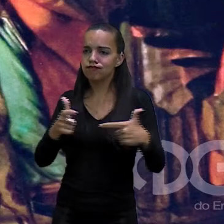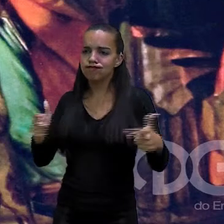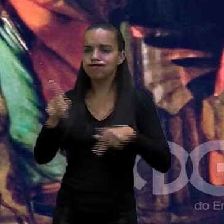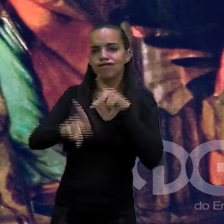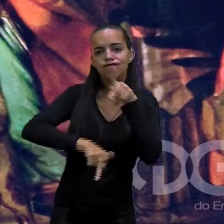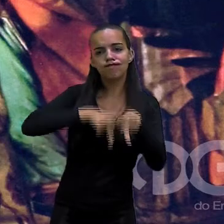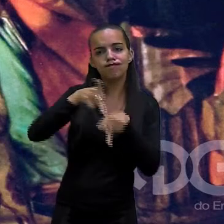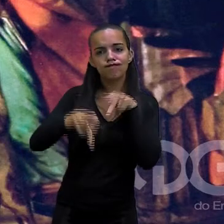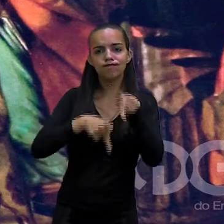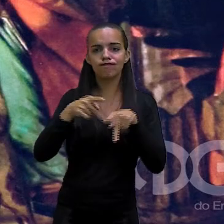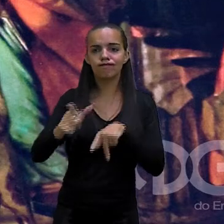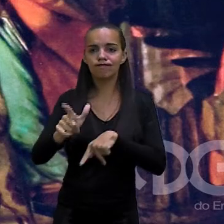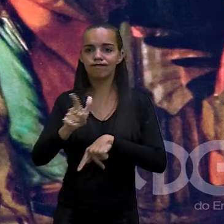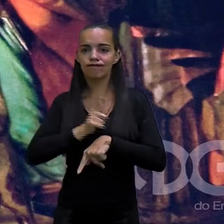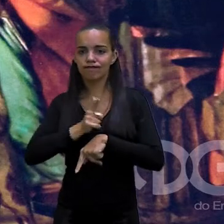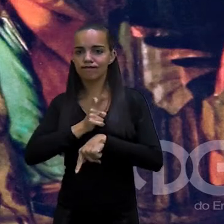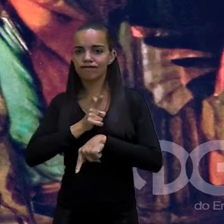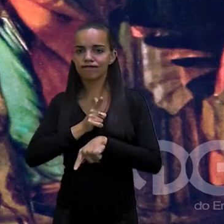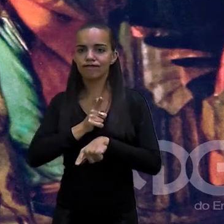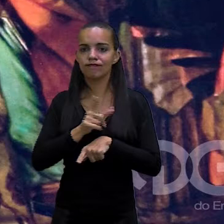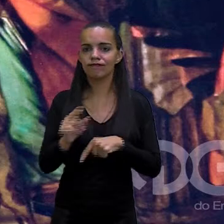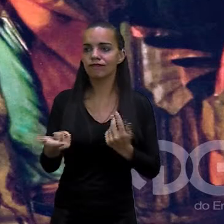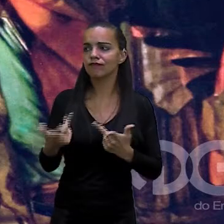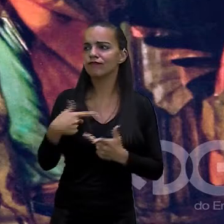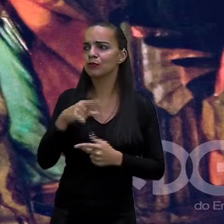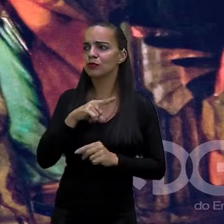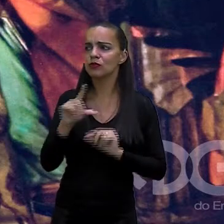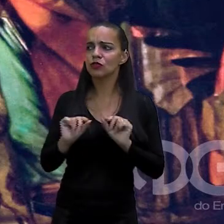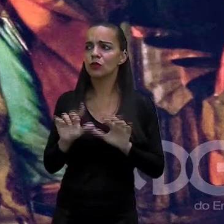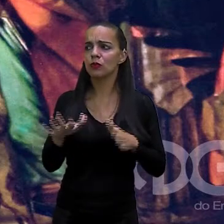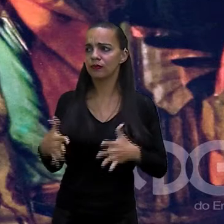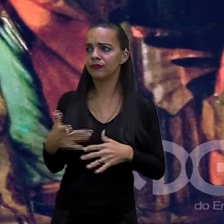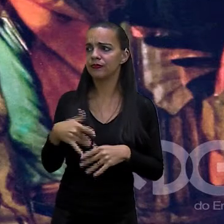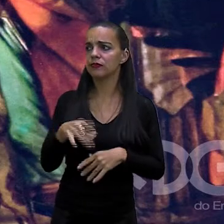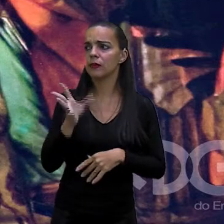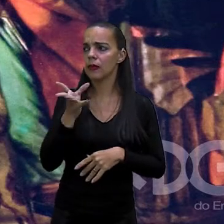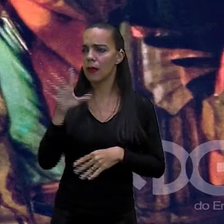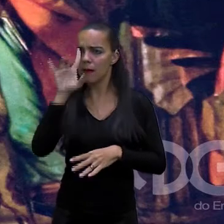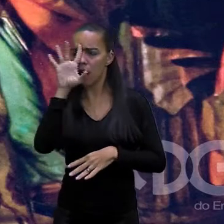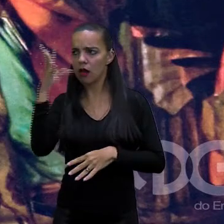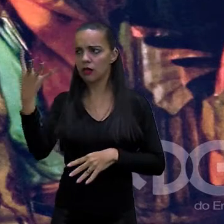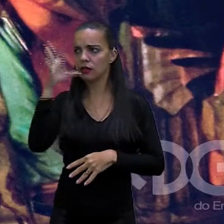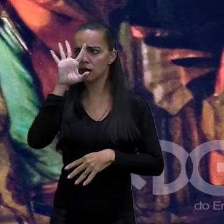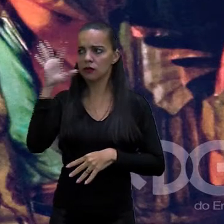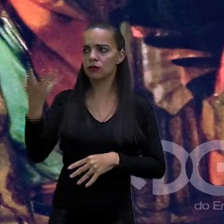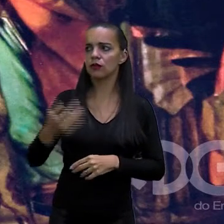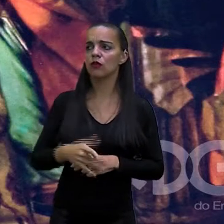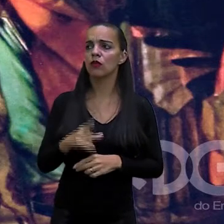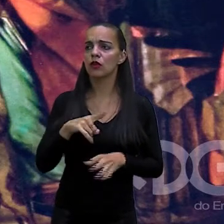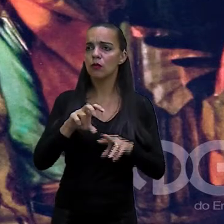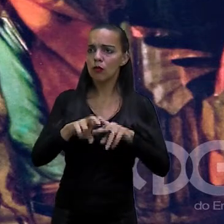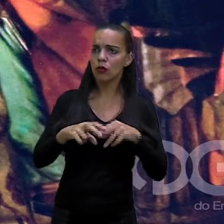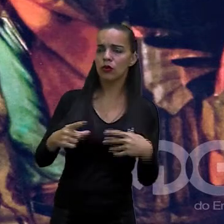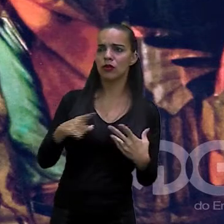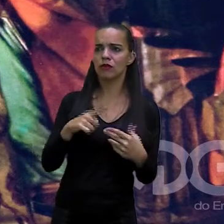população era analfabeta. Então, tem sim era